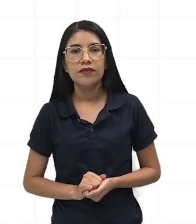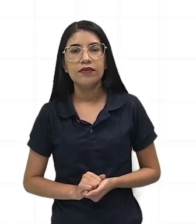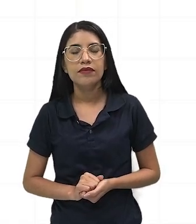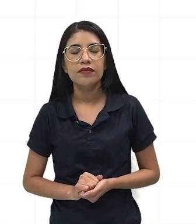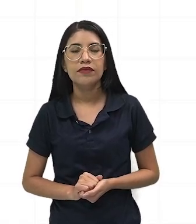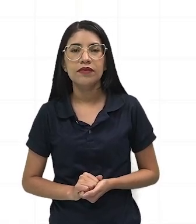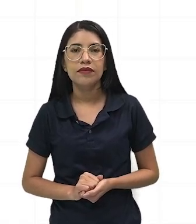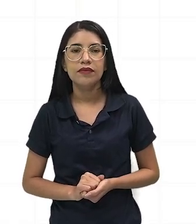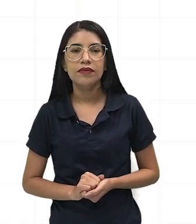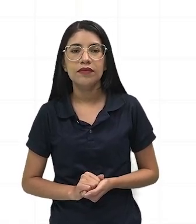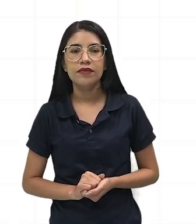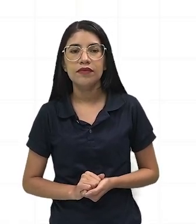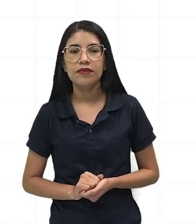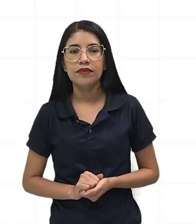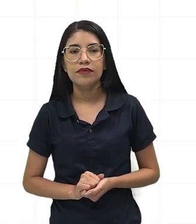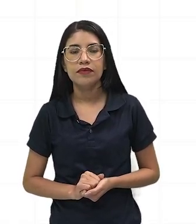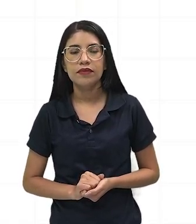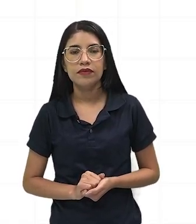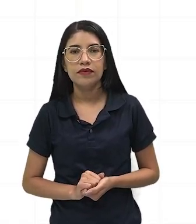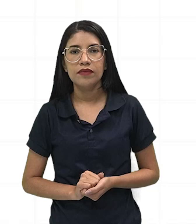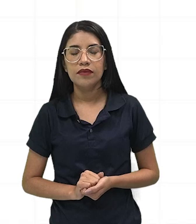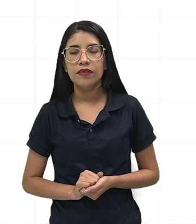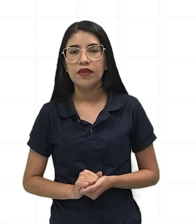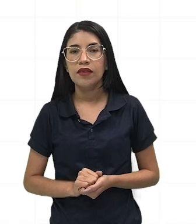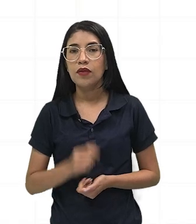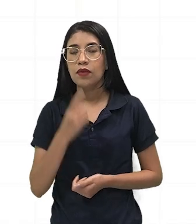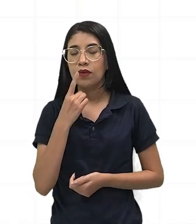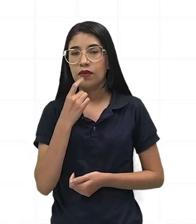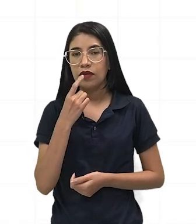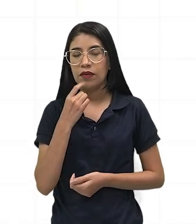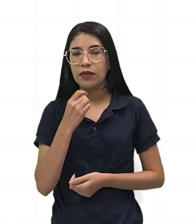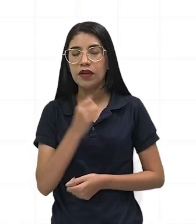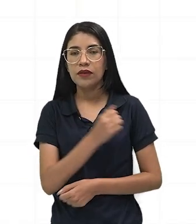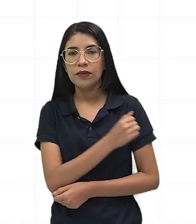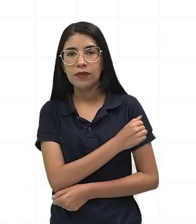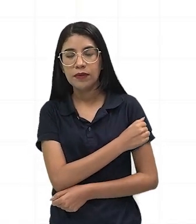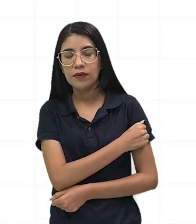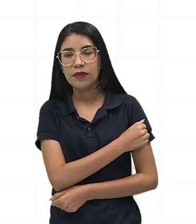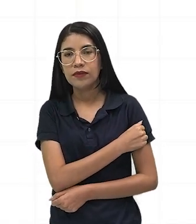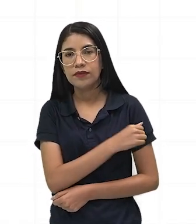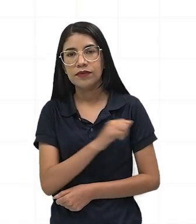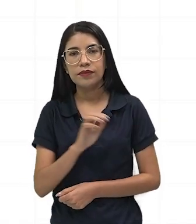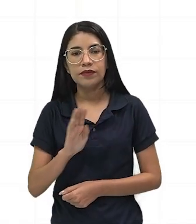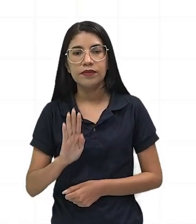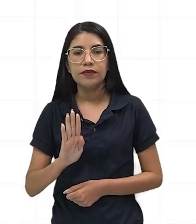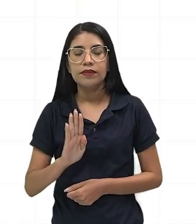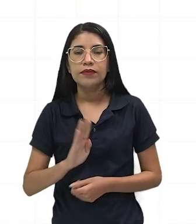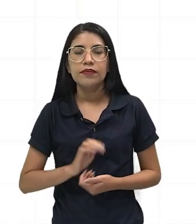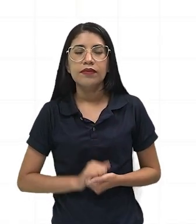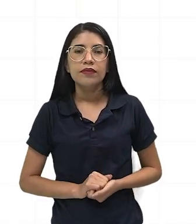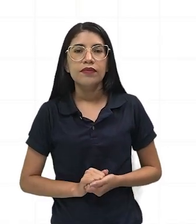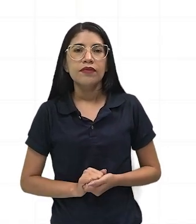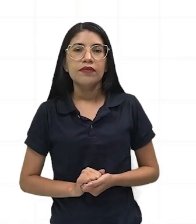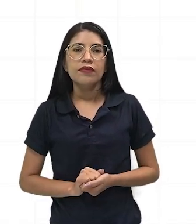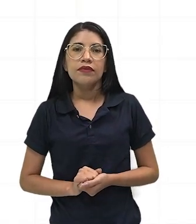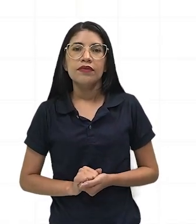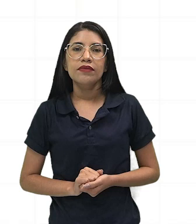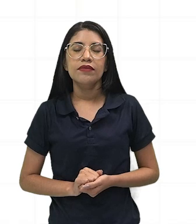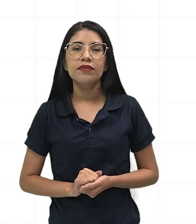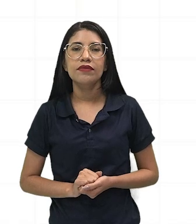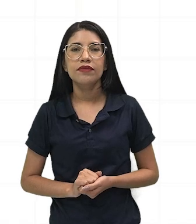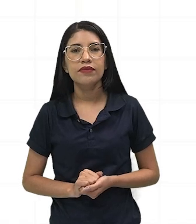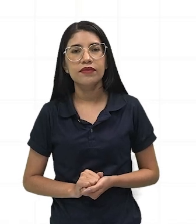vermelho, né? Aqui, ó, nós temos o aluno B. Tá aqui, ó.